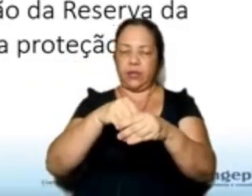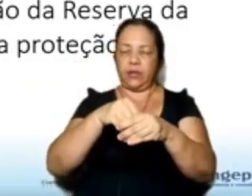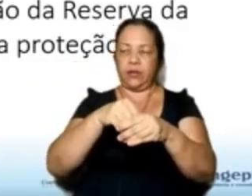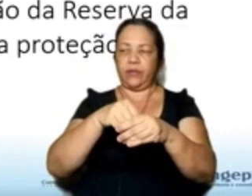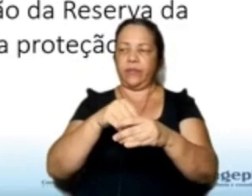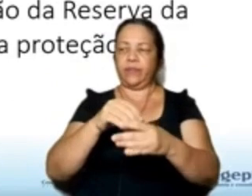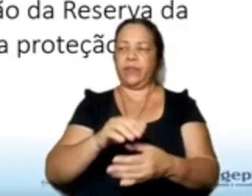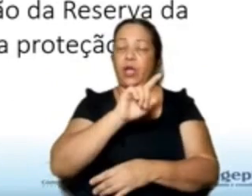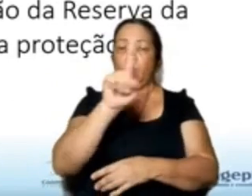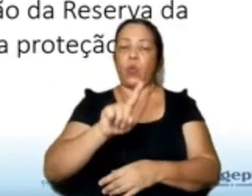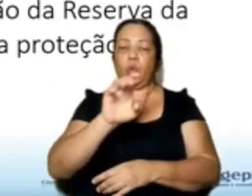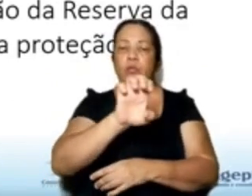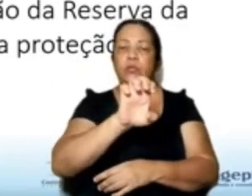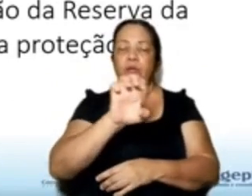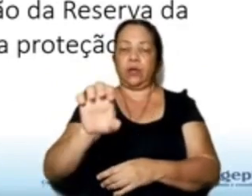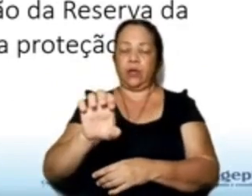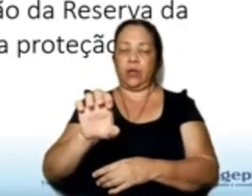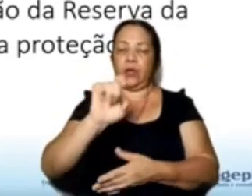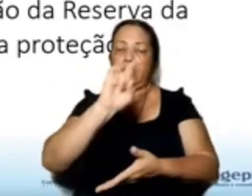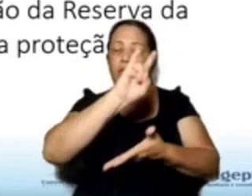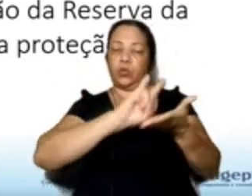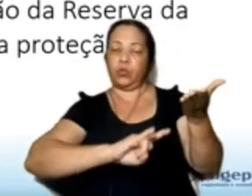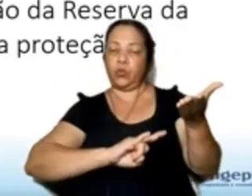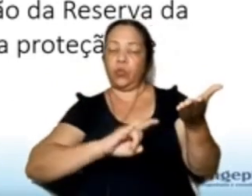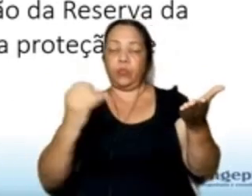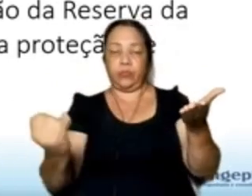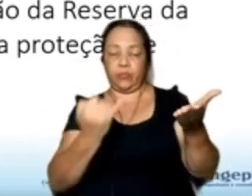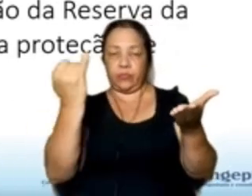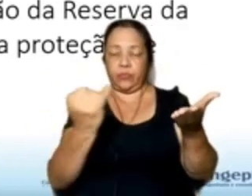O ZE, outro documento importante, que